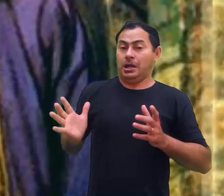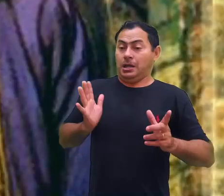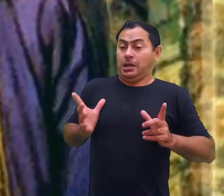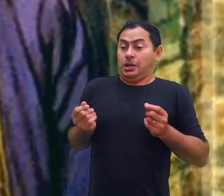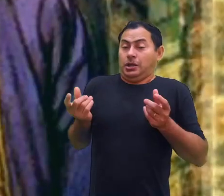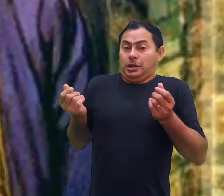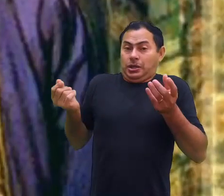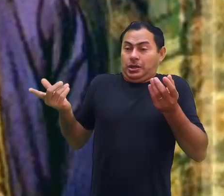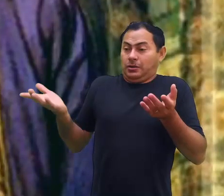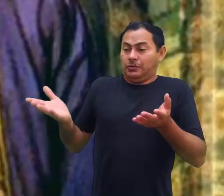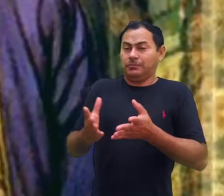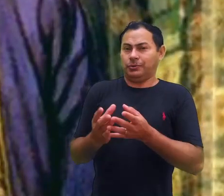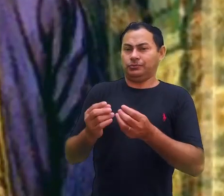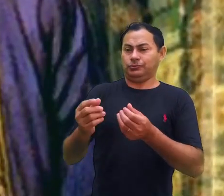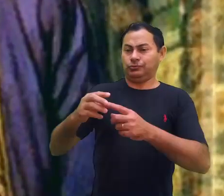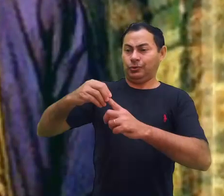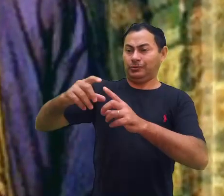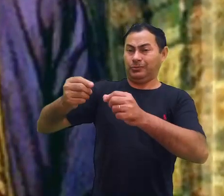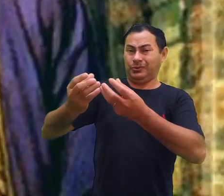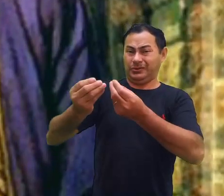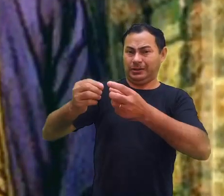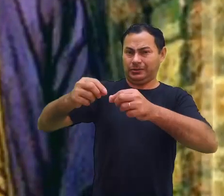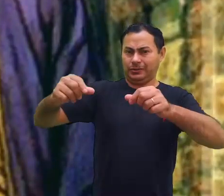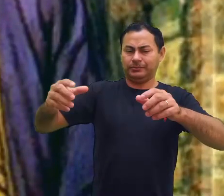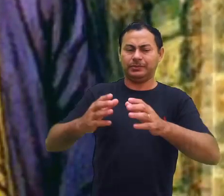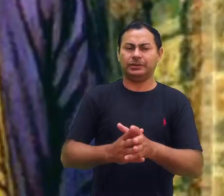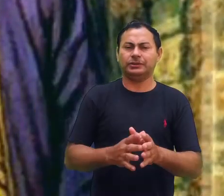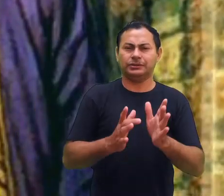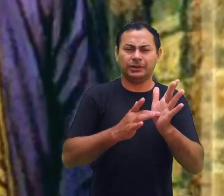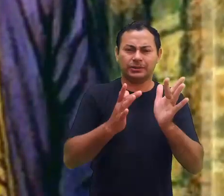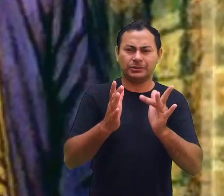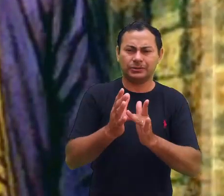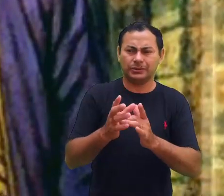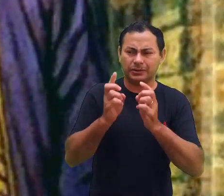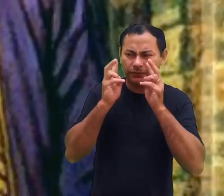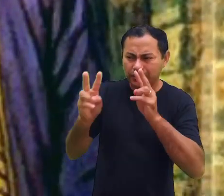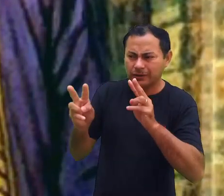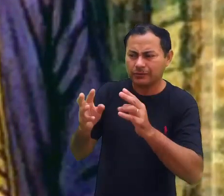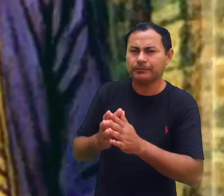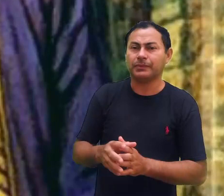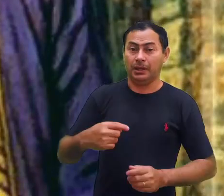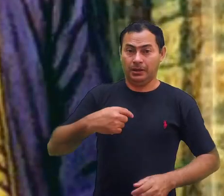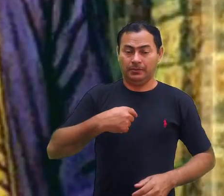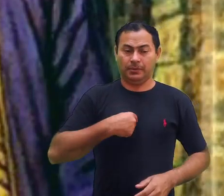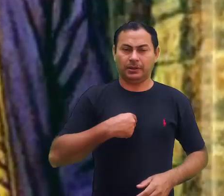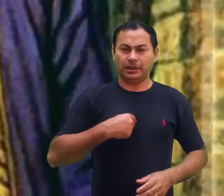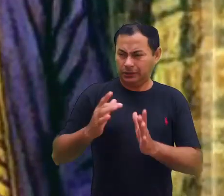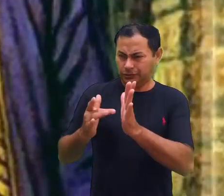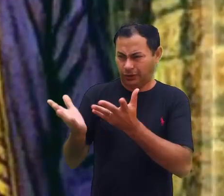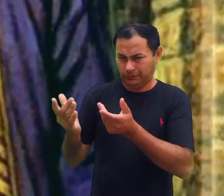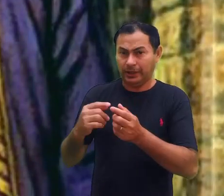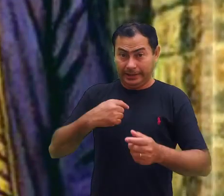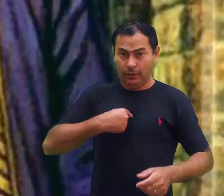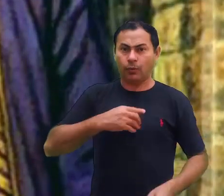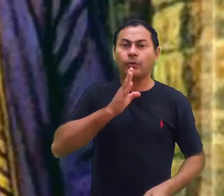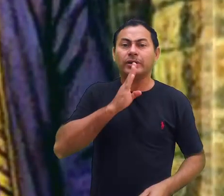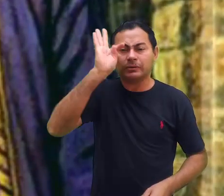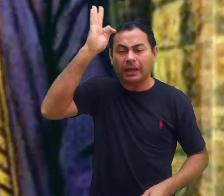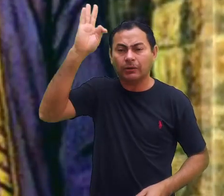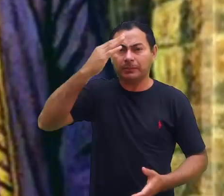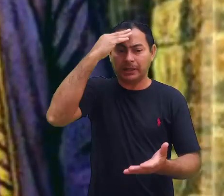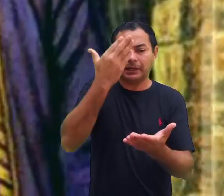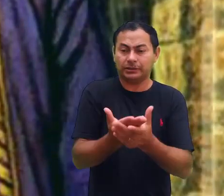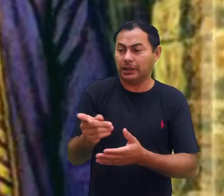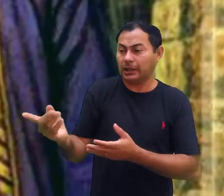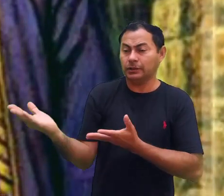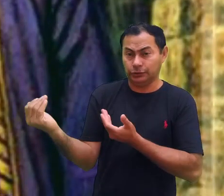muitas propriedades. Jesus rejeitou aquele jovem. Eu conheço um teólogo, um estudioso da Bíblia, que